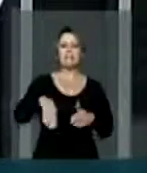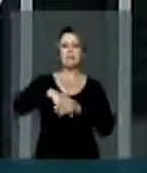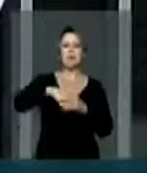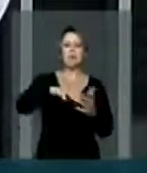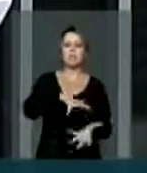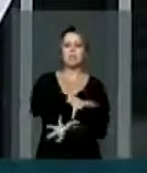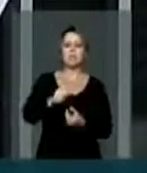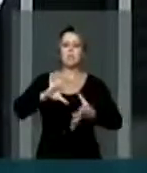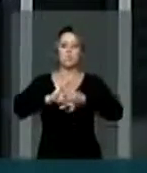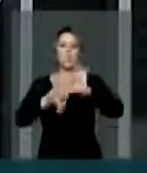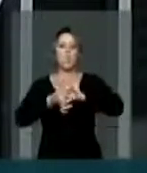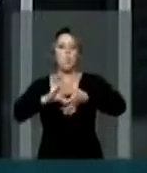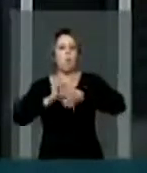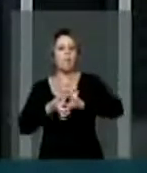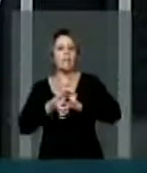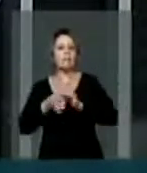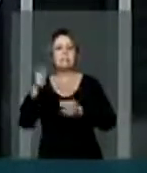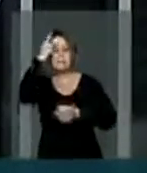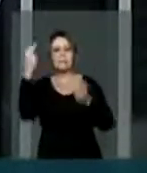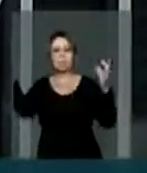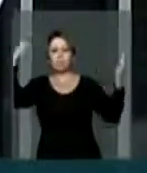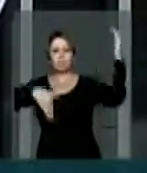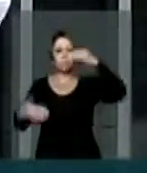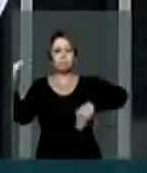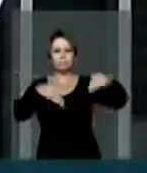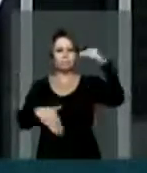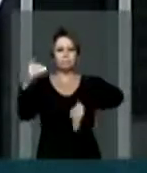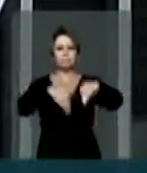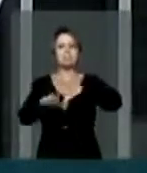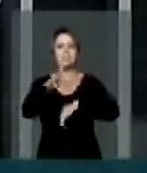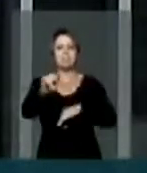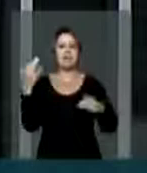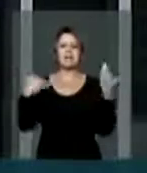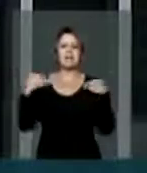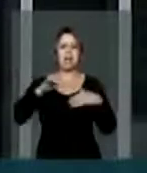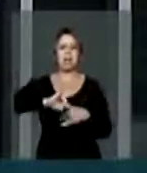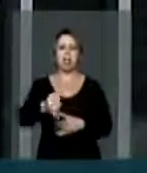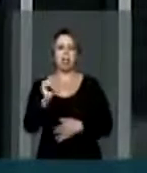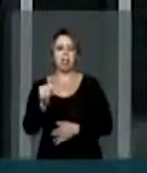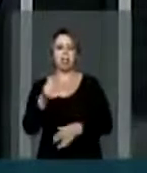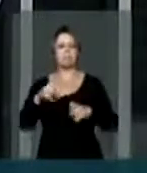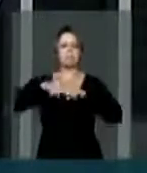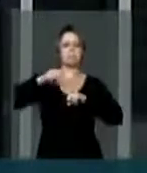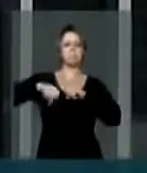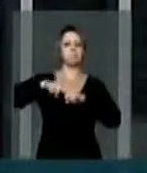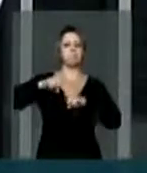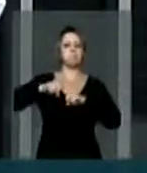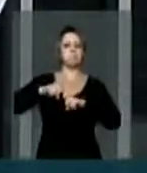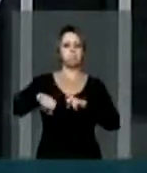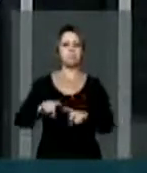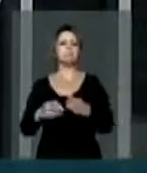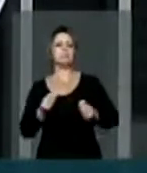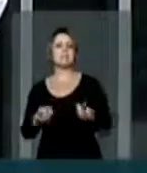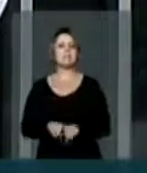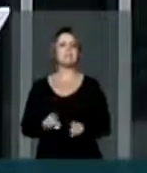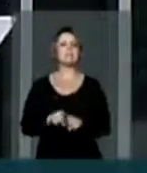e Olimpíadas. Tudo isso nos mostra que o turismo sexual será objeto de lucros financeiros para